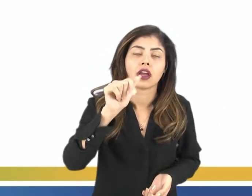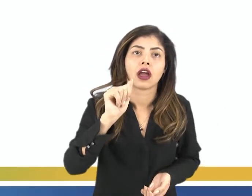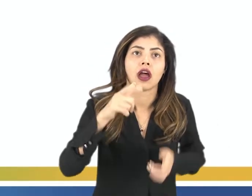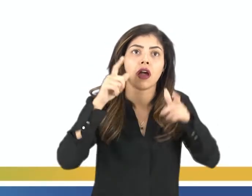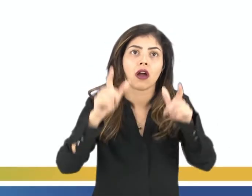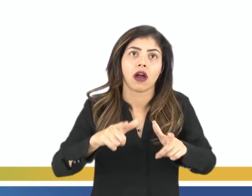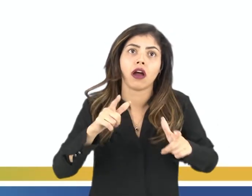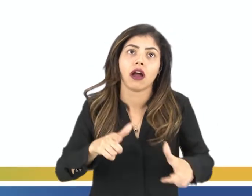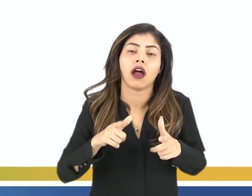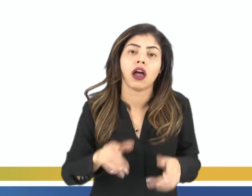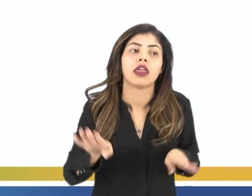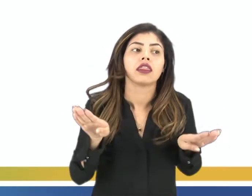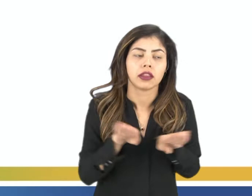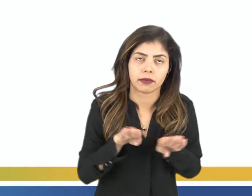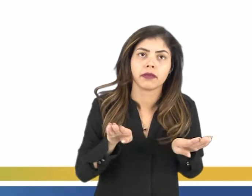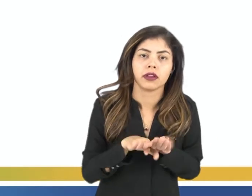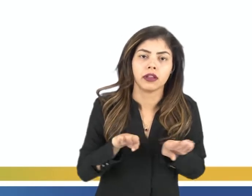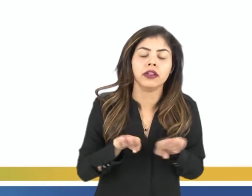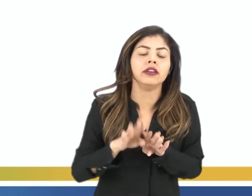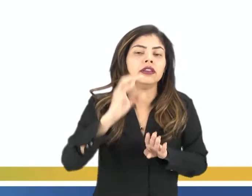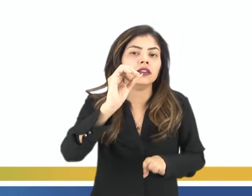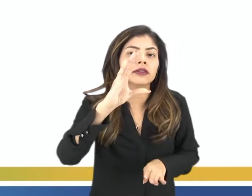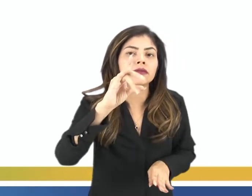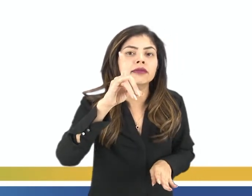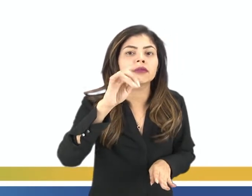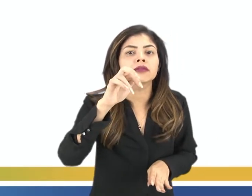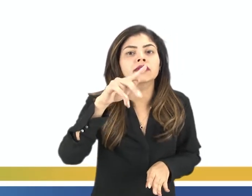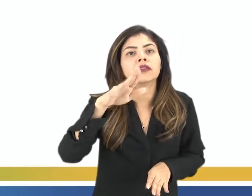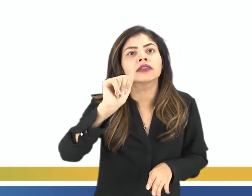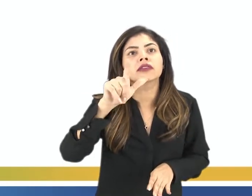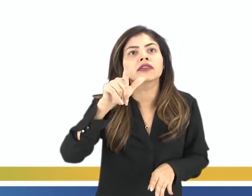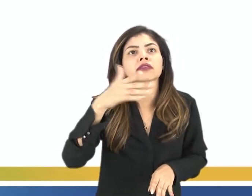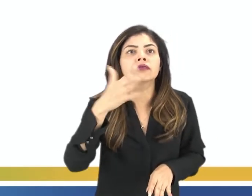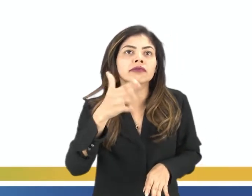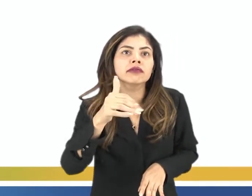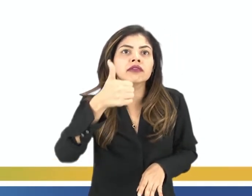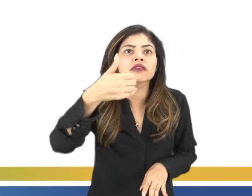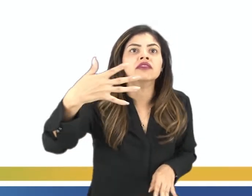localidade também na parte ocidental do Amazonas, que tem cerca de